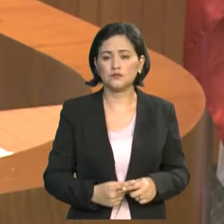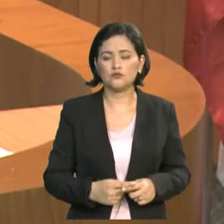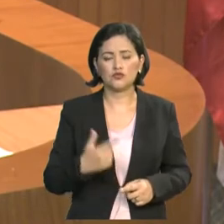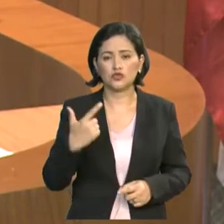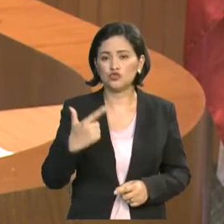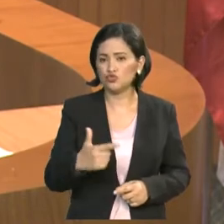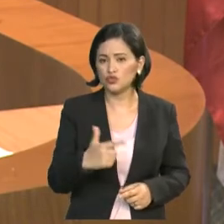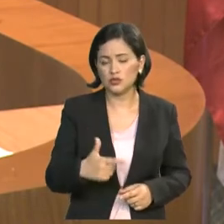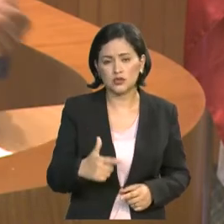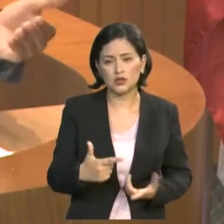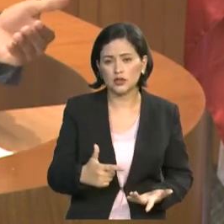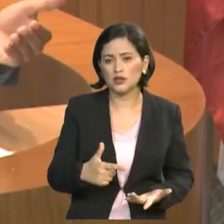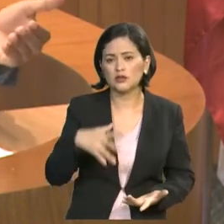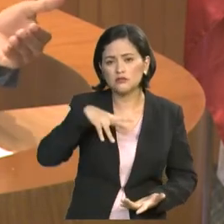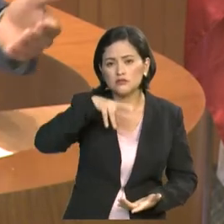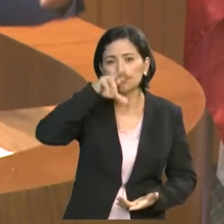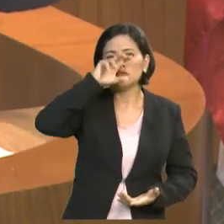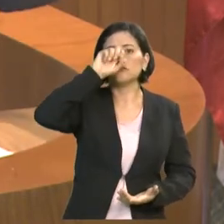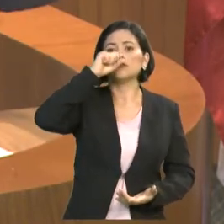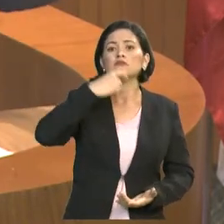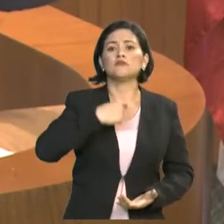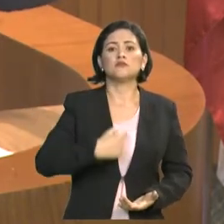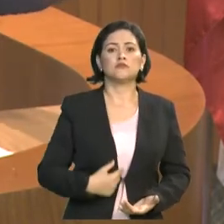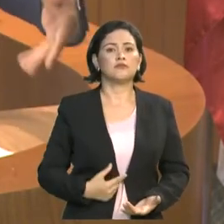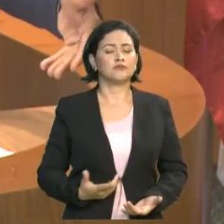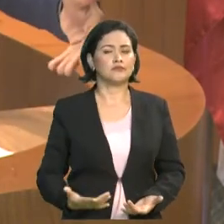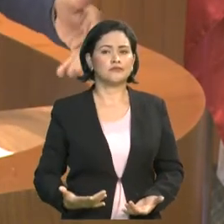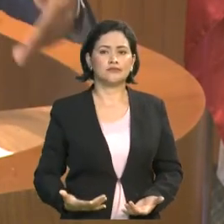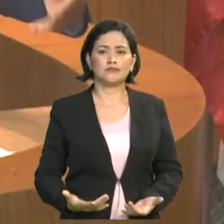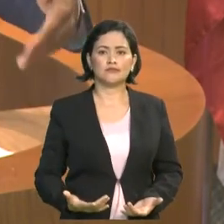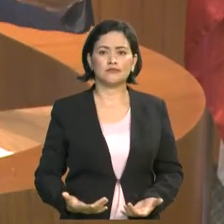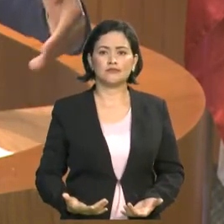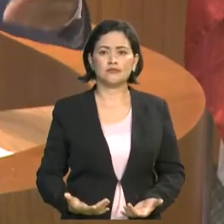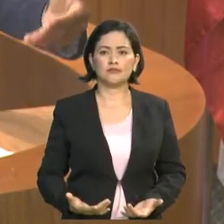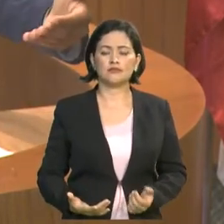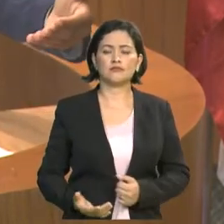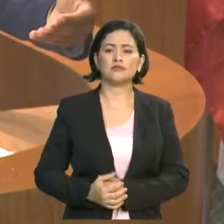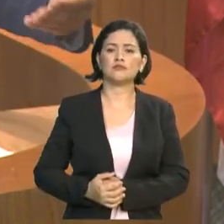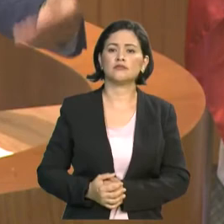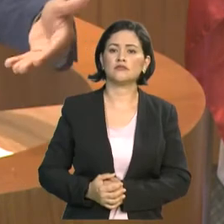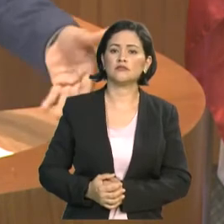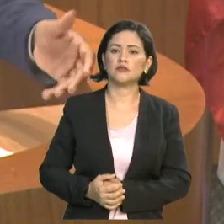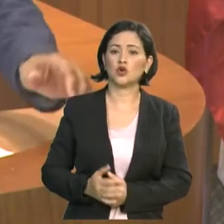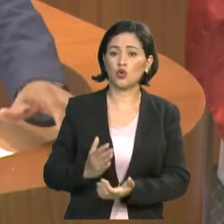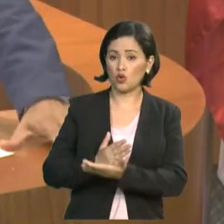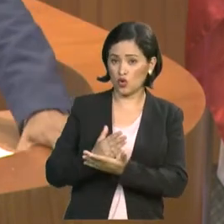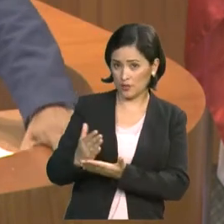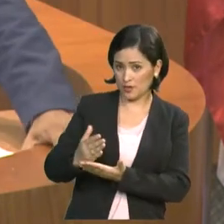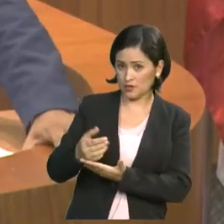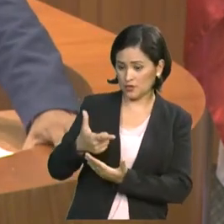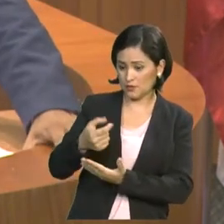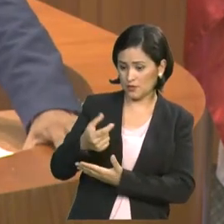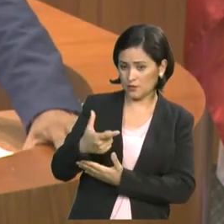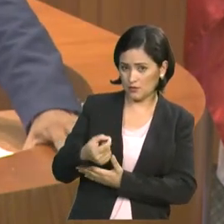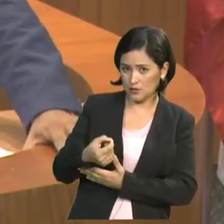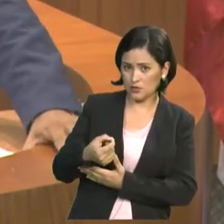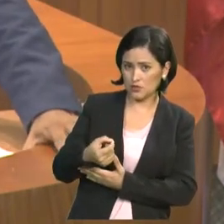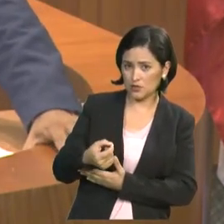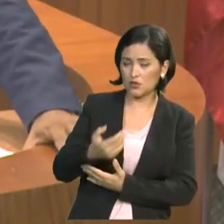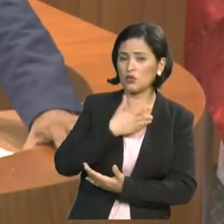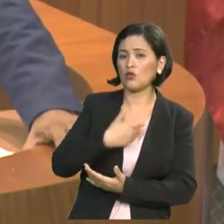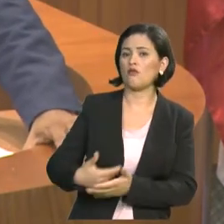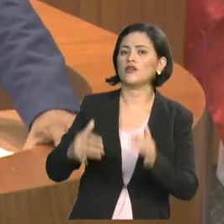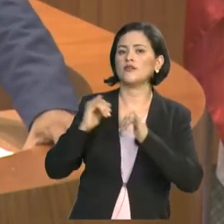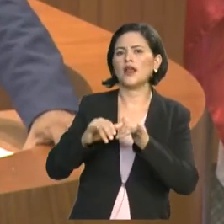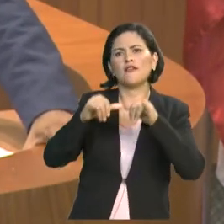2020, o governo do estado dizia: fique em casa, estamos preparando o sistema de saúde. E